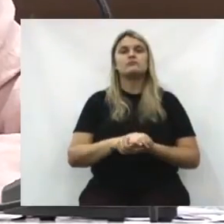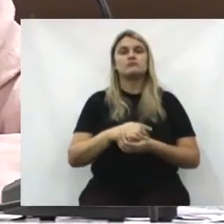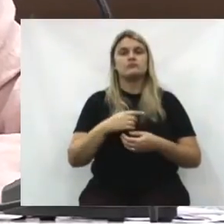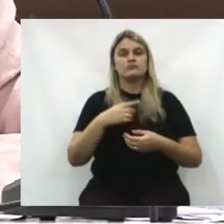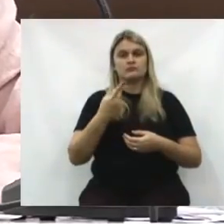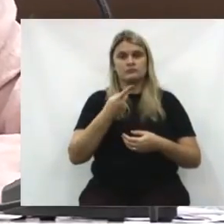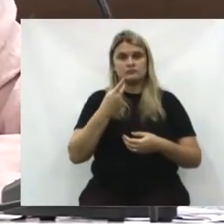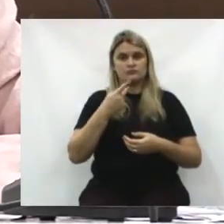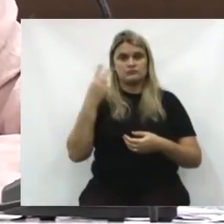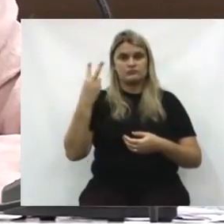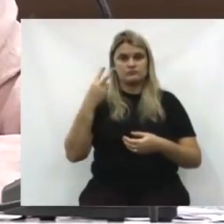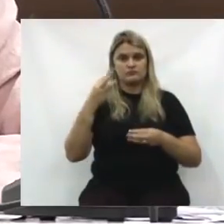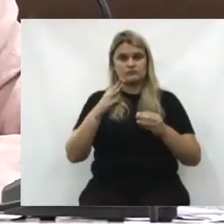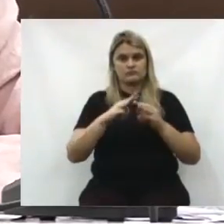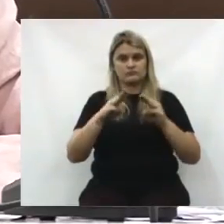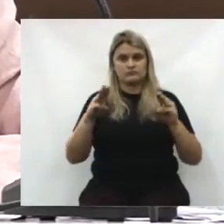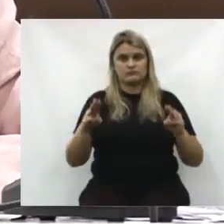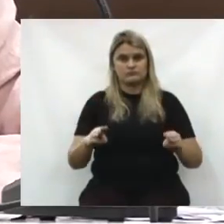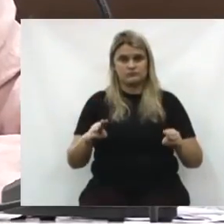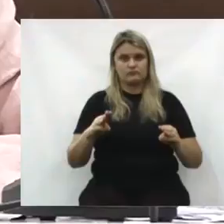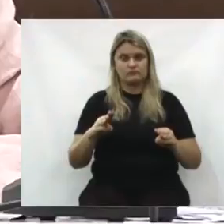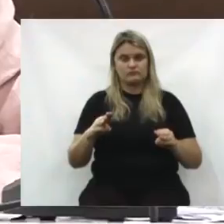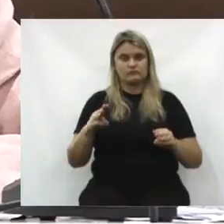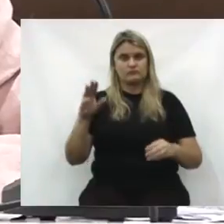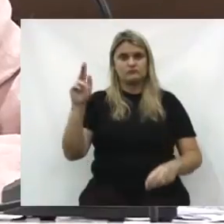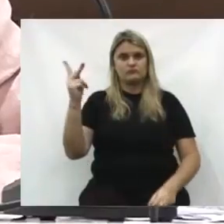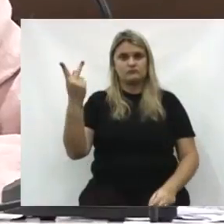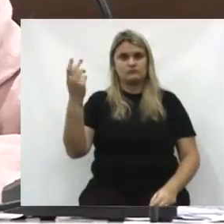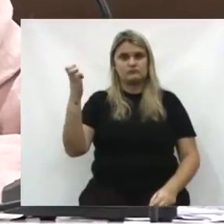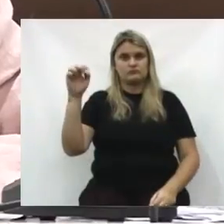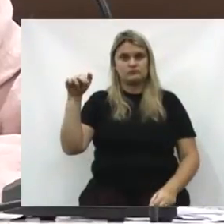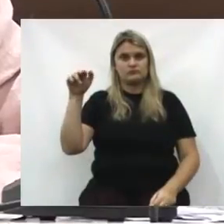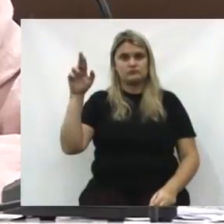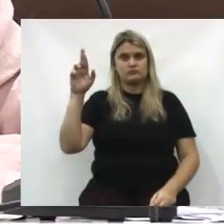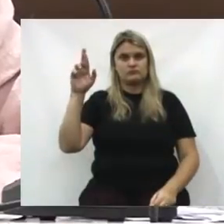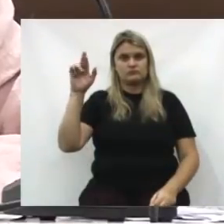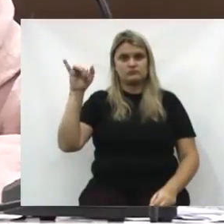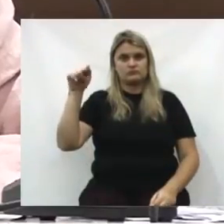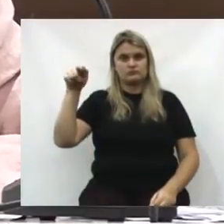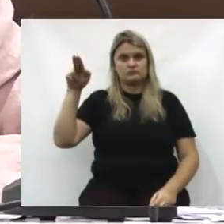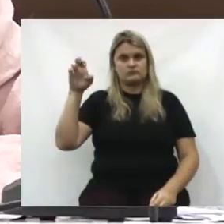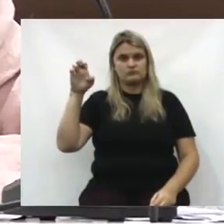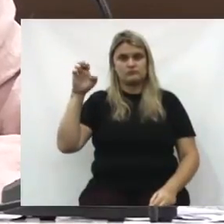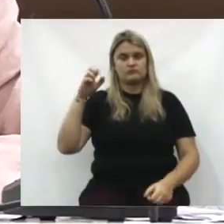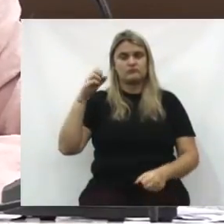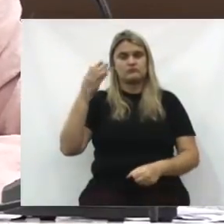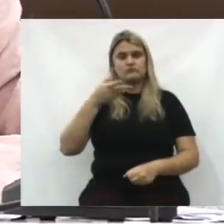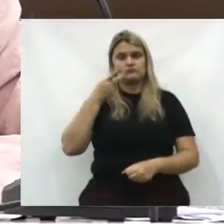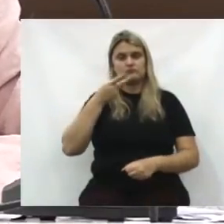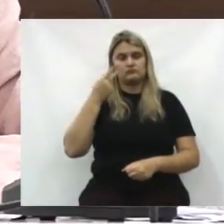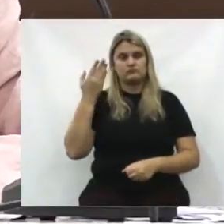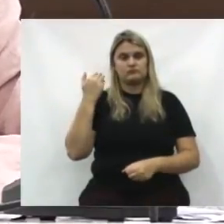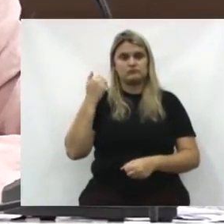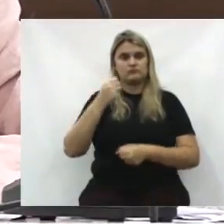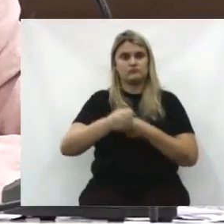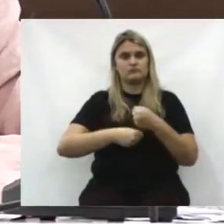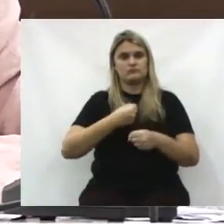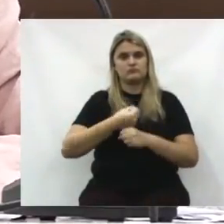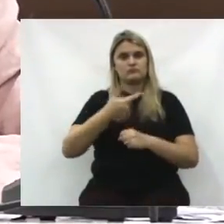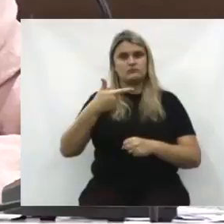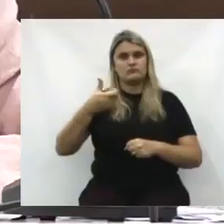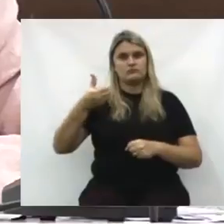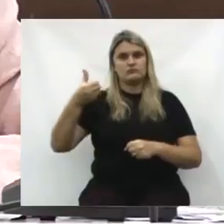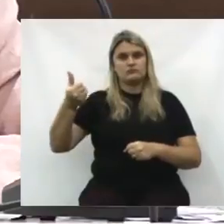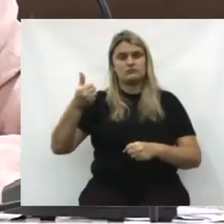se desconsidera que, segundo o ministro da Fazenda, Henrique Meirelles, em